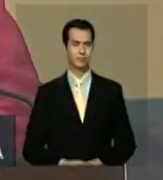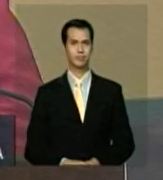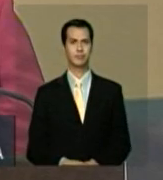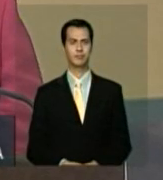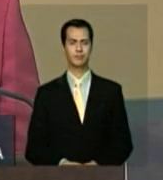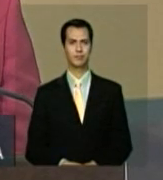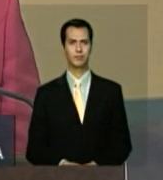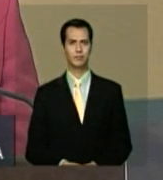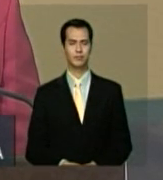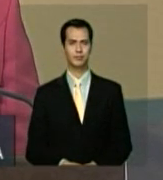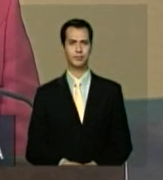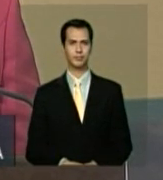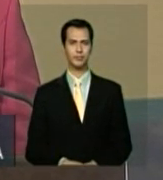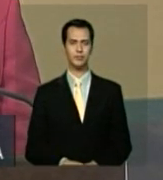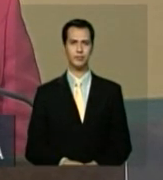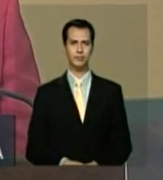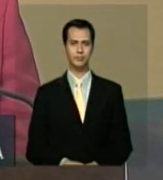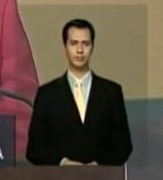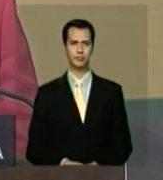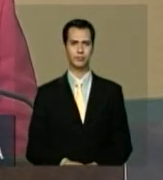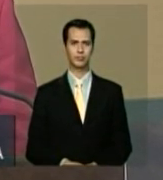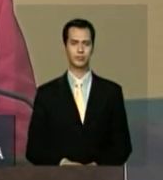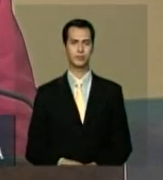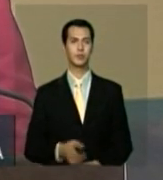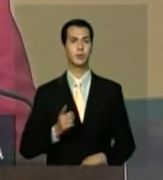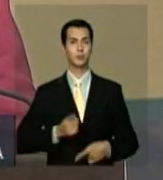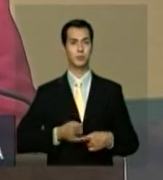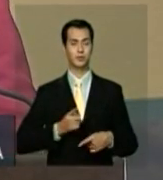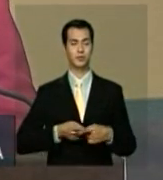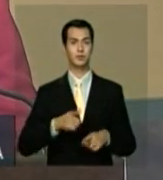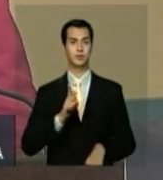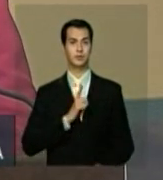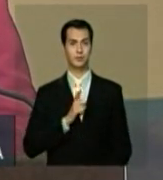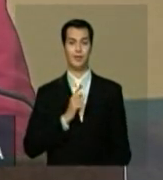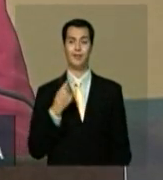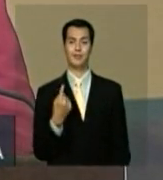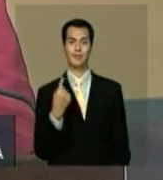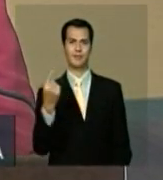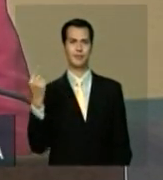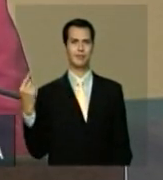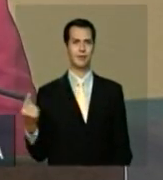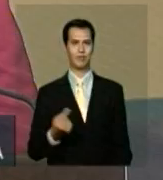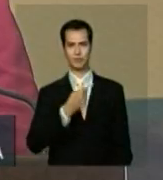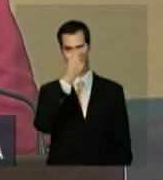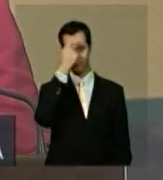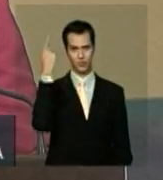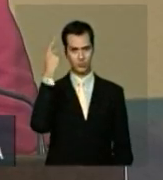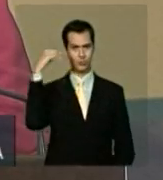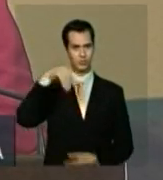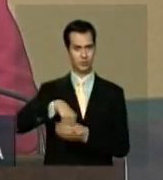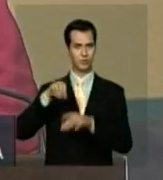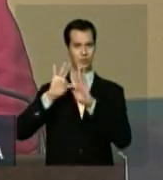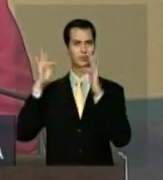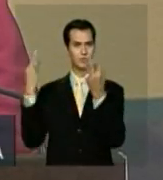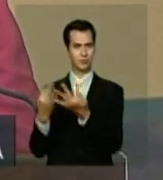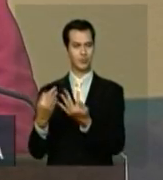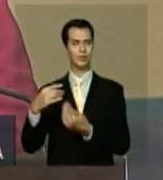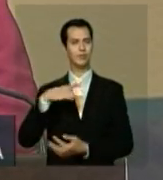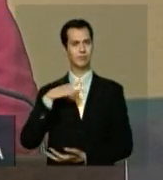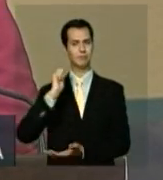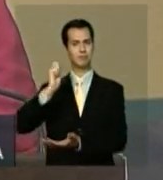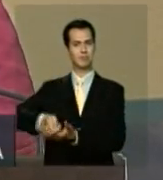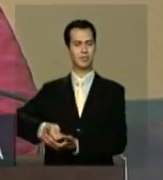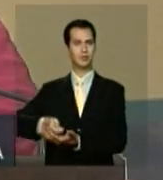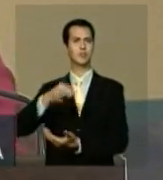anos é porque quando a gente garante a renda mínima a cada membro de Uma Família em condição de sistema